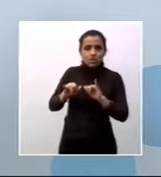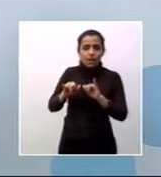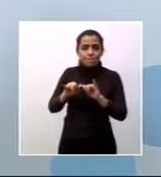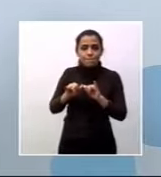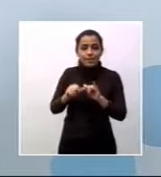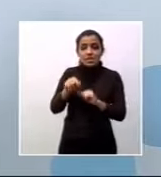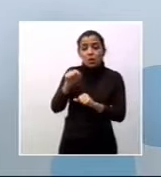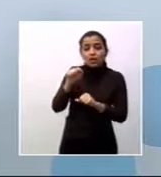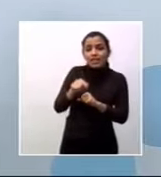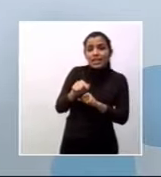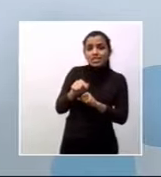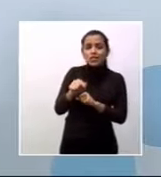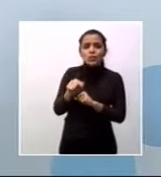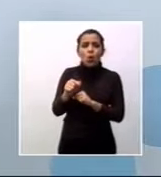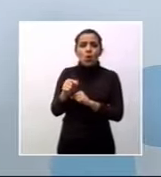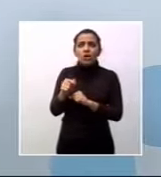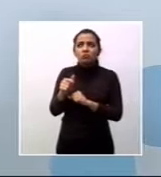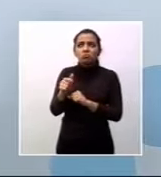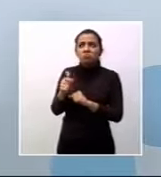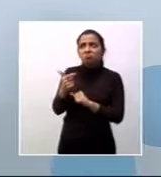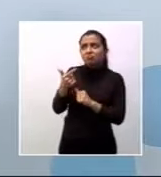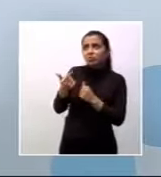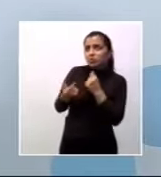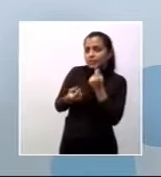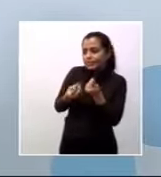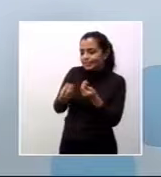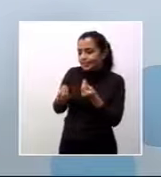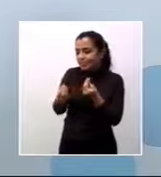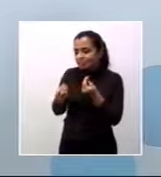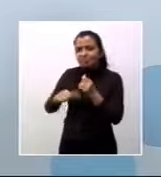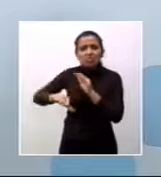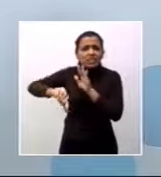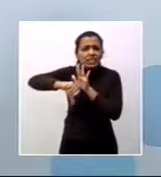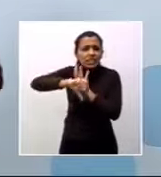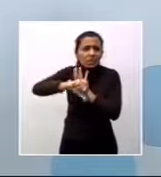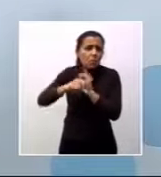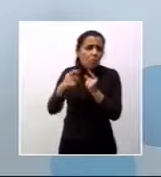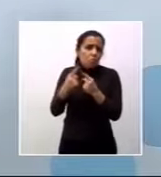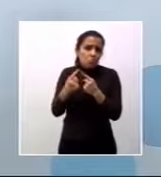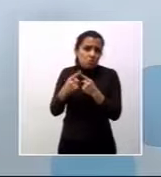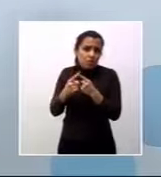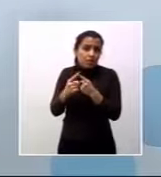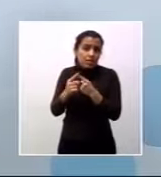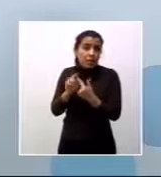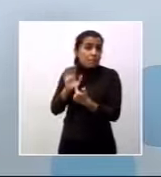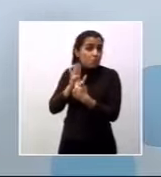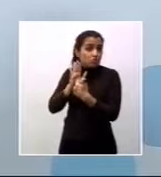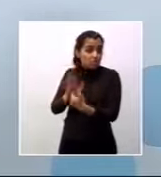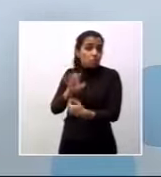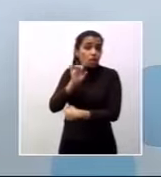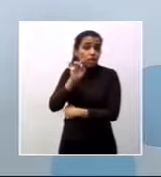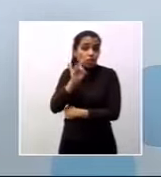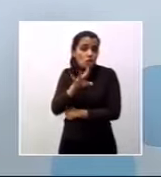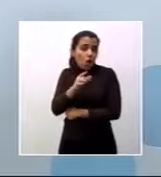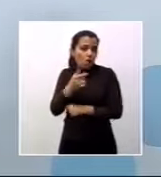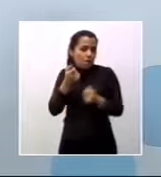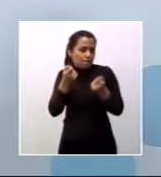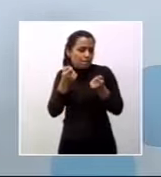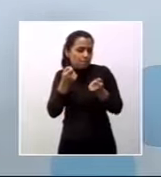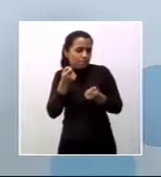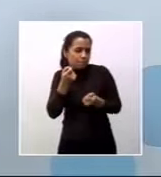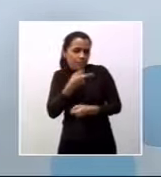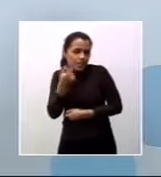então isso não entra no em algo vamos a criminoso porque ele já deixou muito claro que aquilo é uma visão